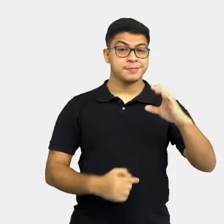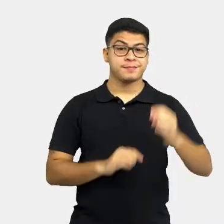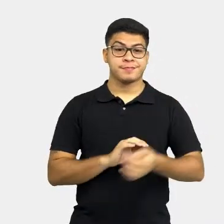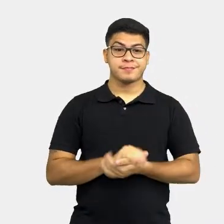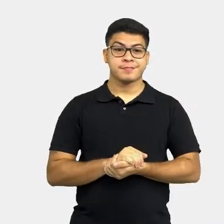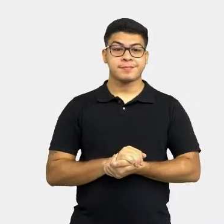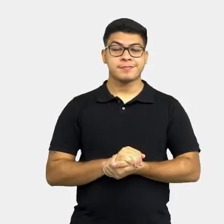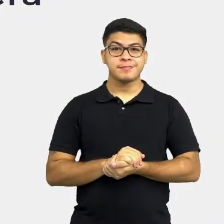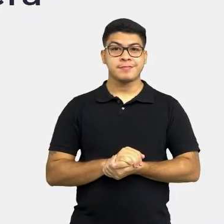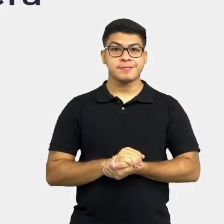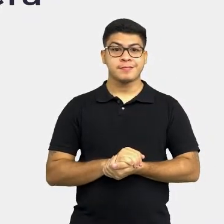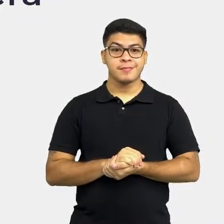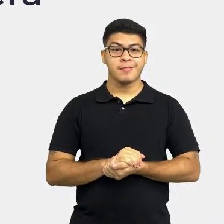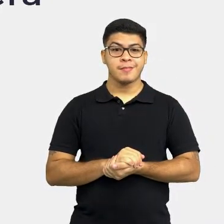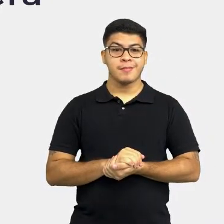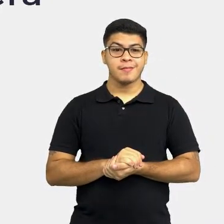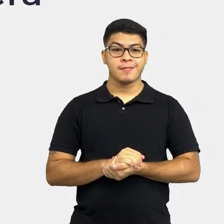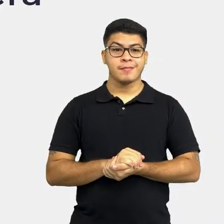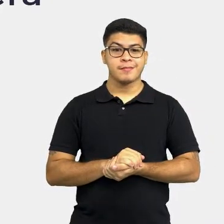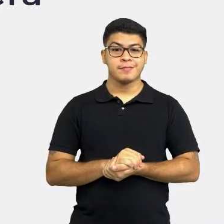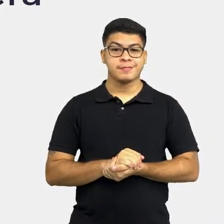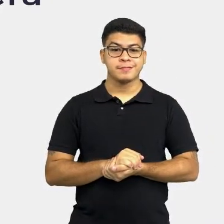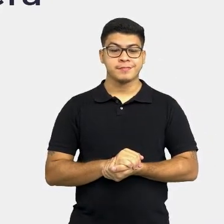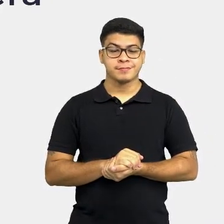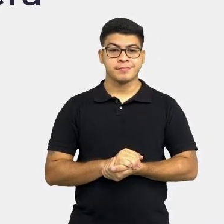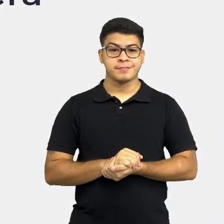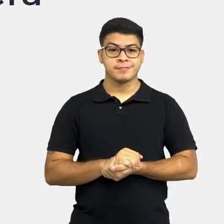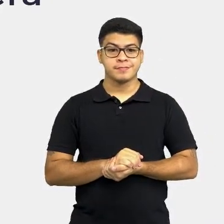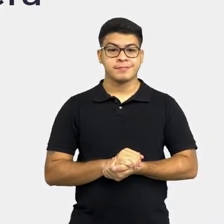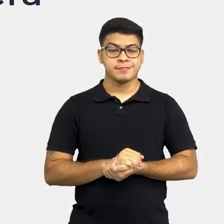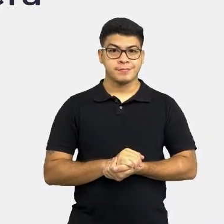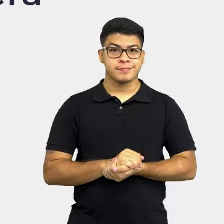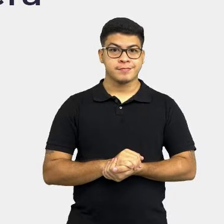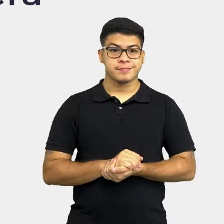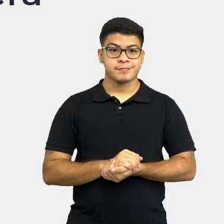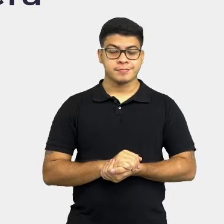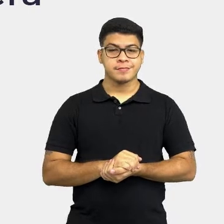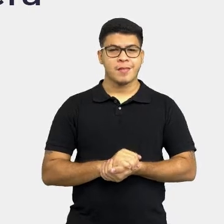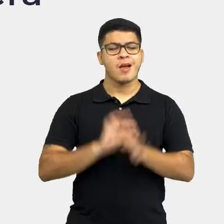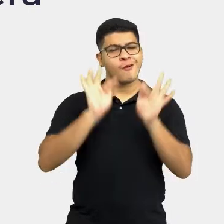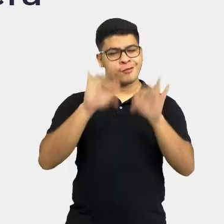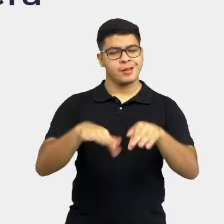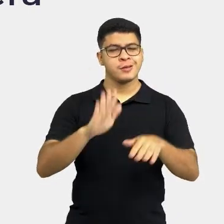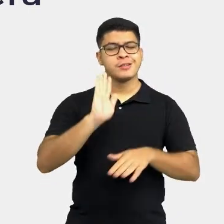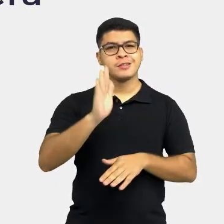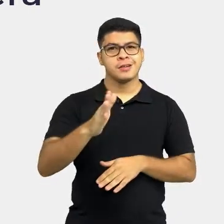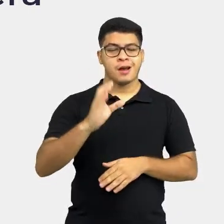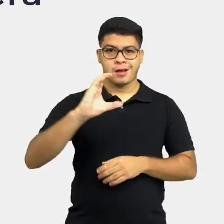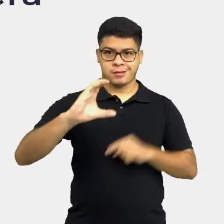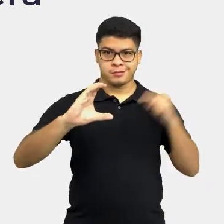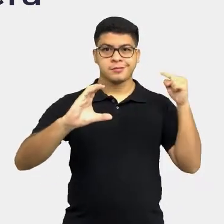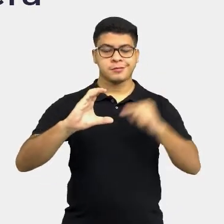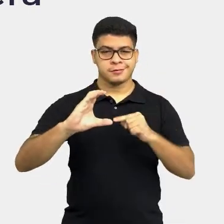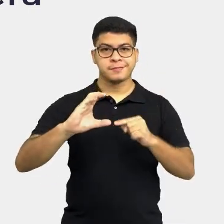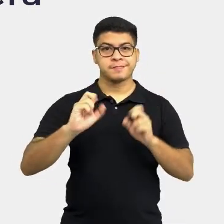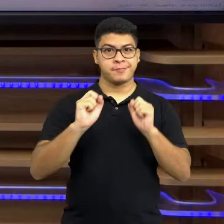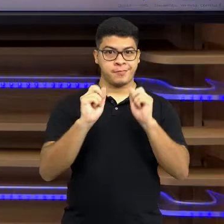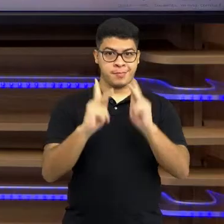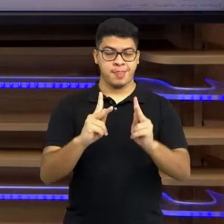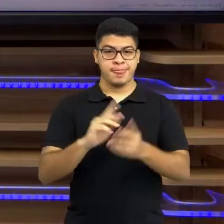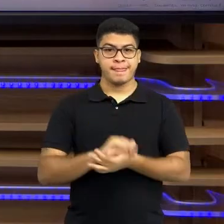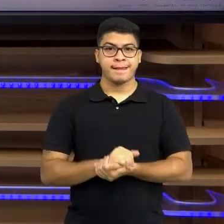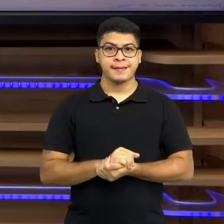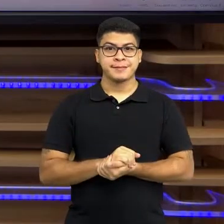questão, finalizamos aí, né? Essa questão de número 14, que a alternativa era a letra C, né? Como